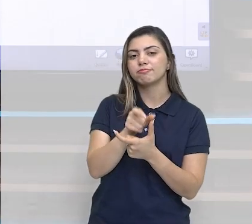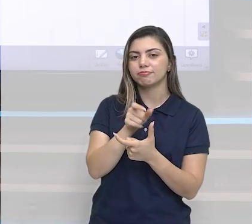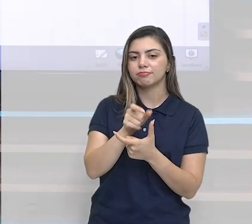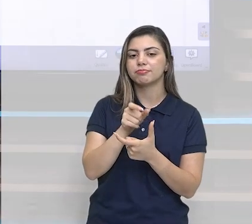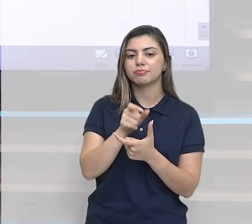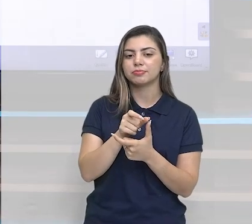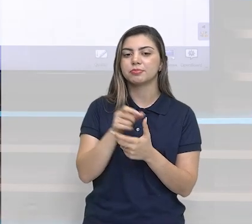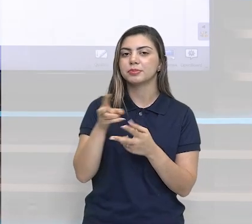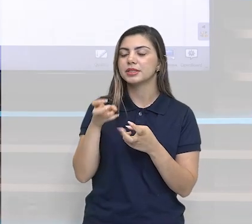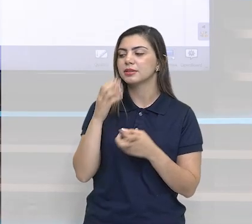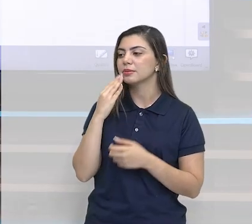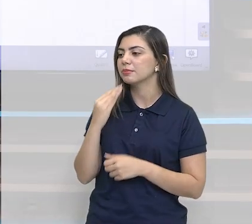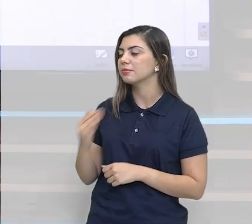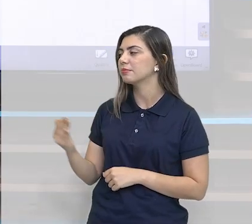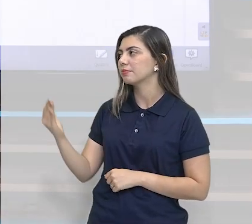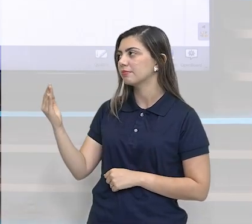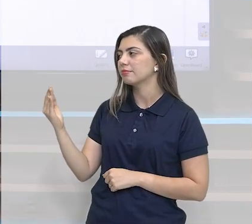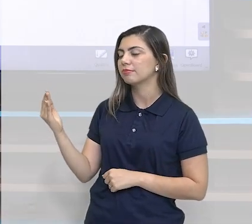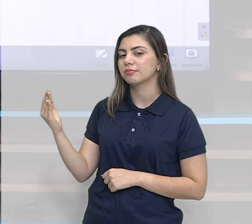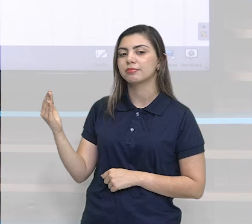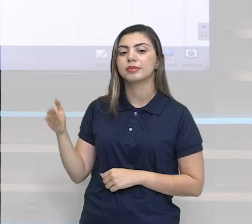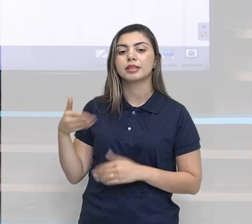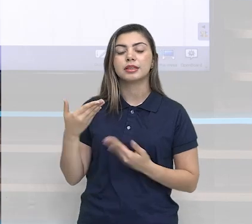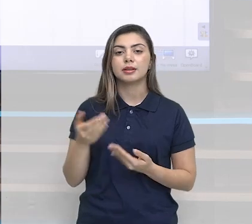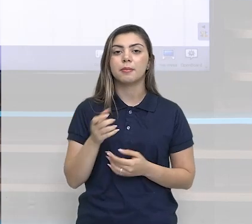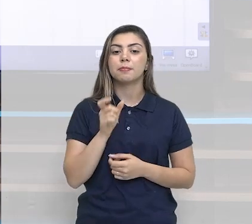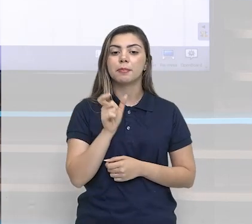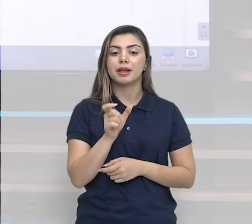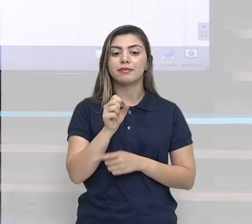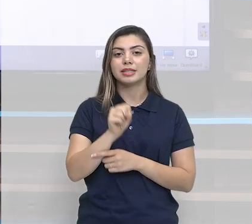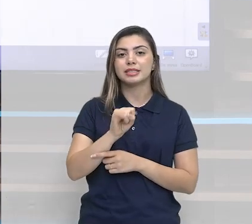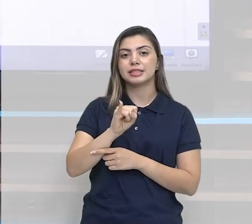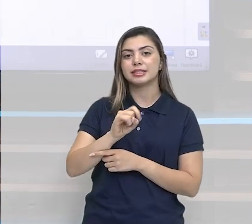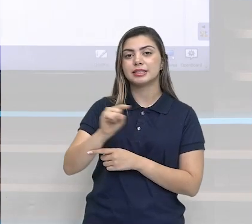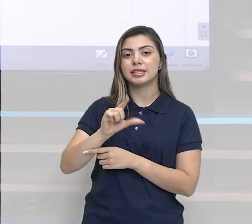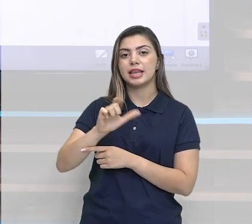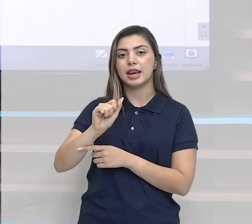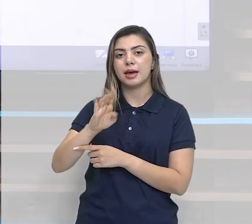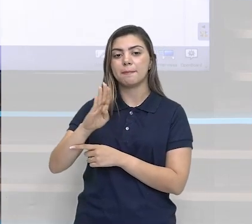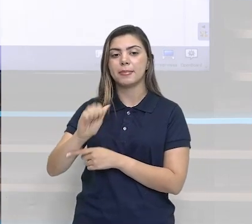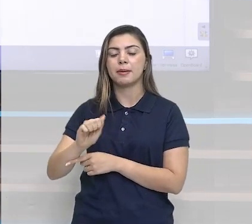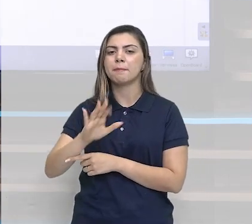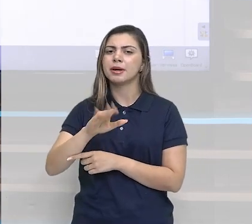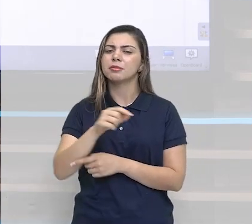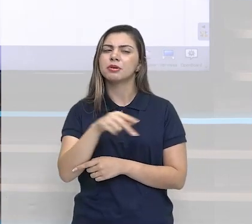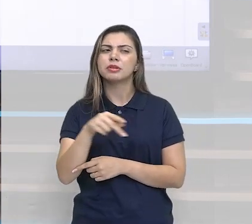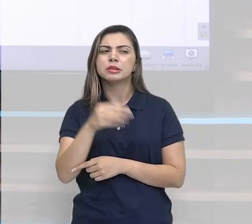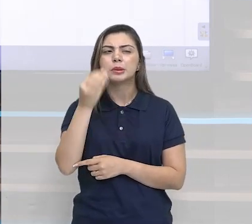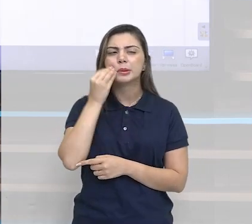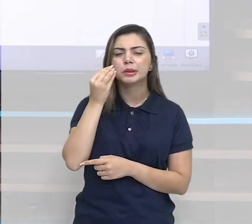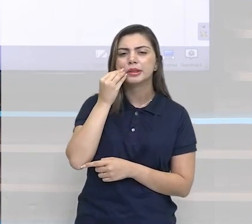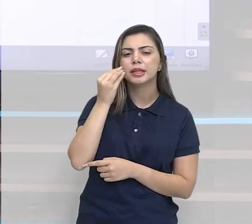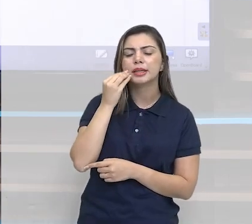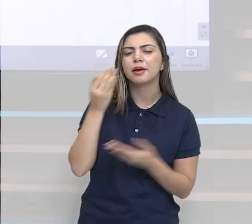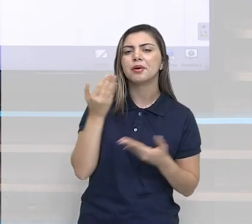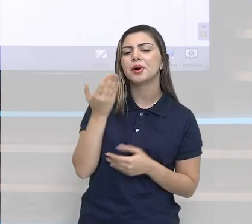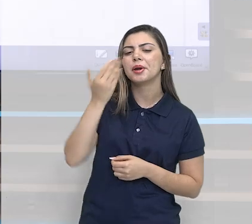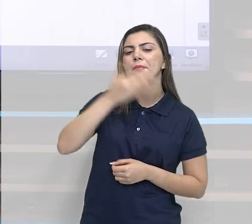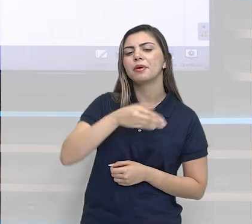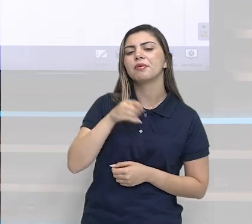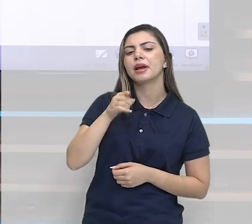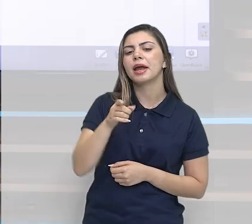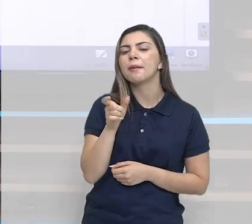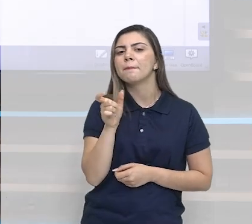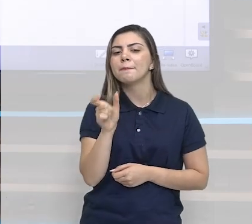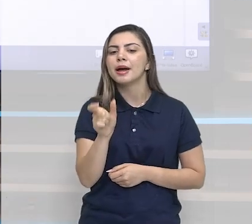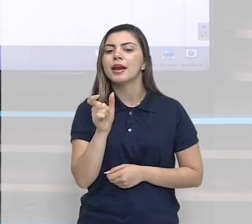Veja, aqui. Então, eu tenho sílaba. Professora, faça o teste para mim, para me provar que essa